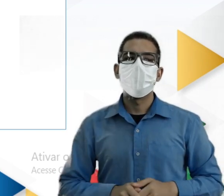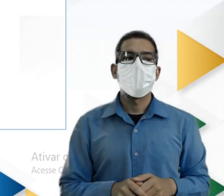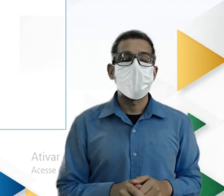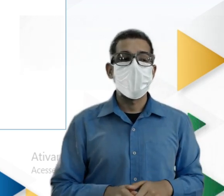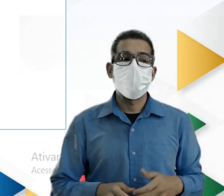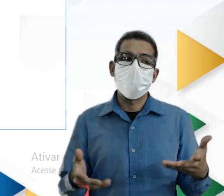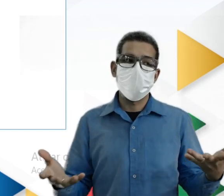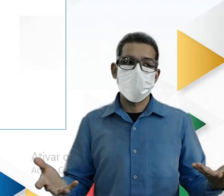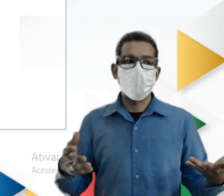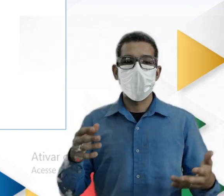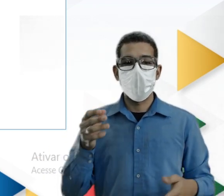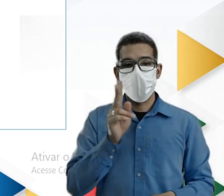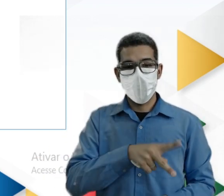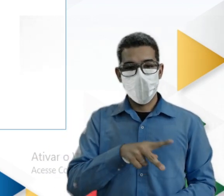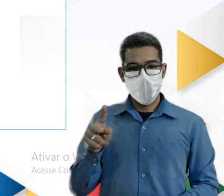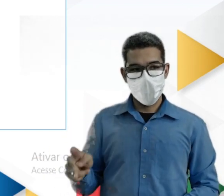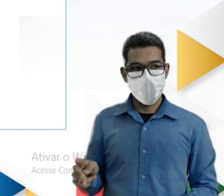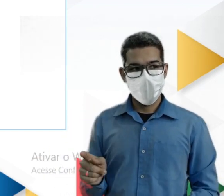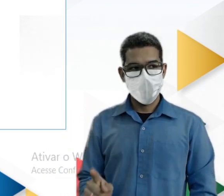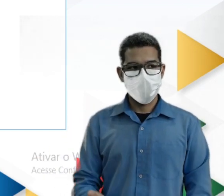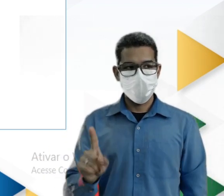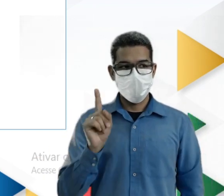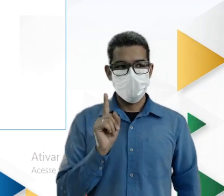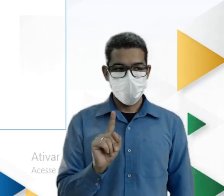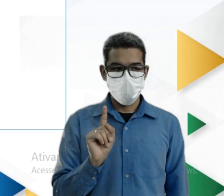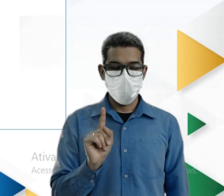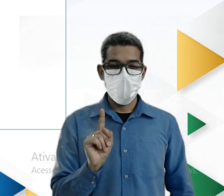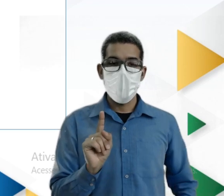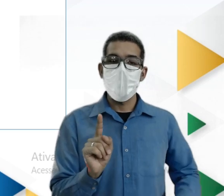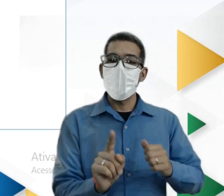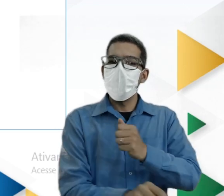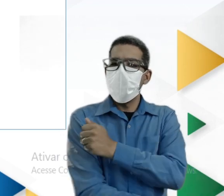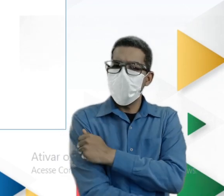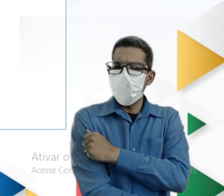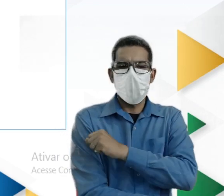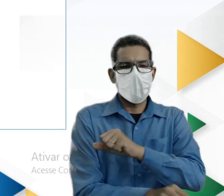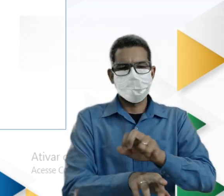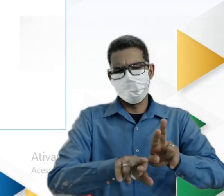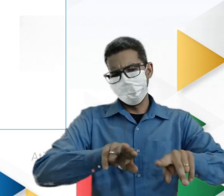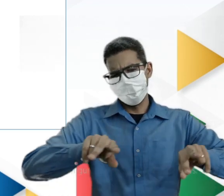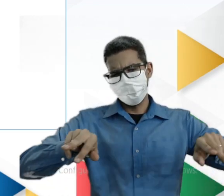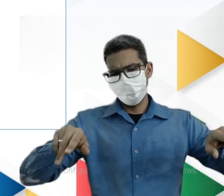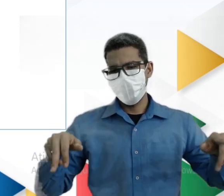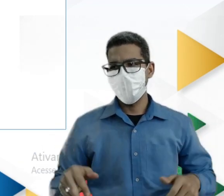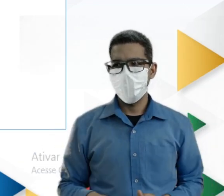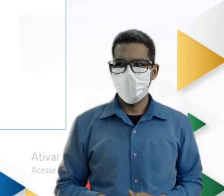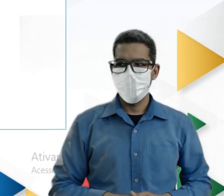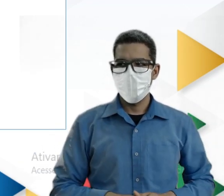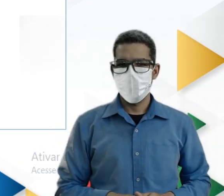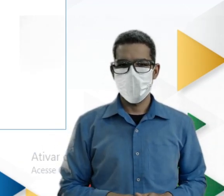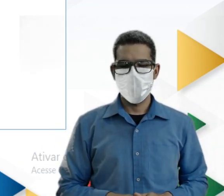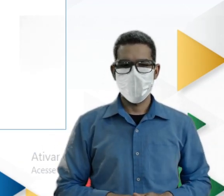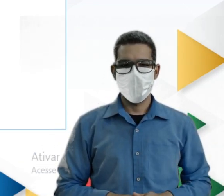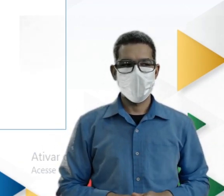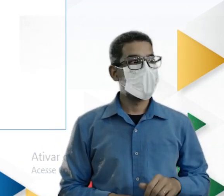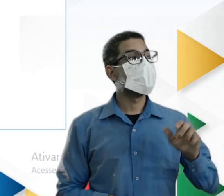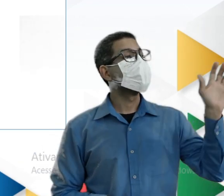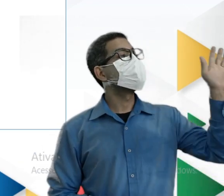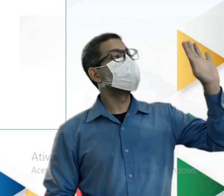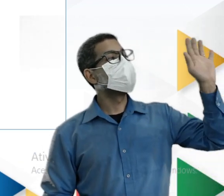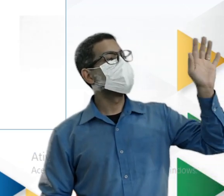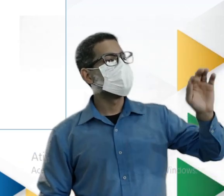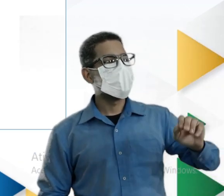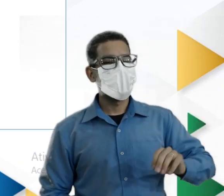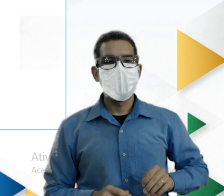charge você vê o professor com todo tipo de aluno na sala de aula. Oi, querido.